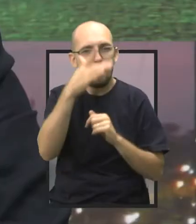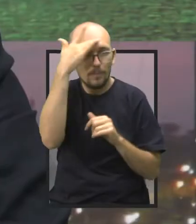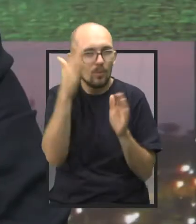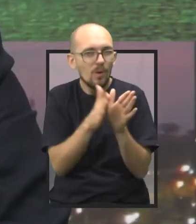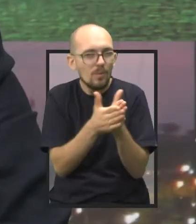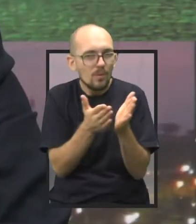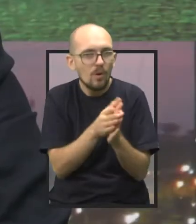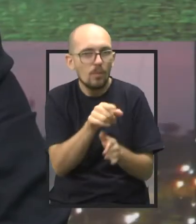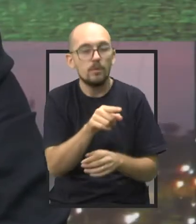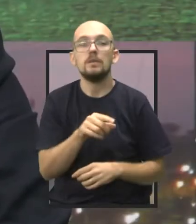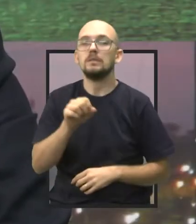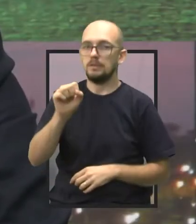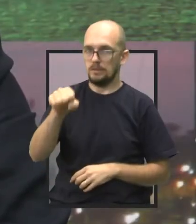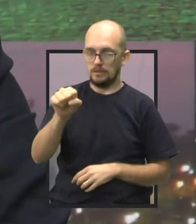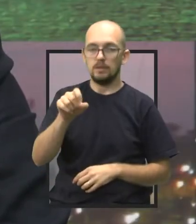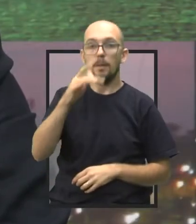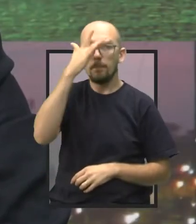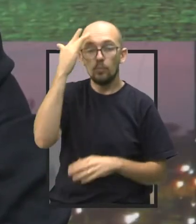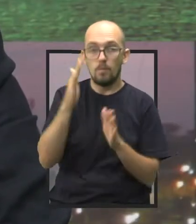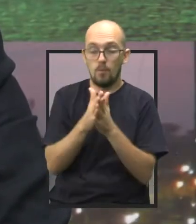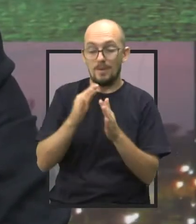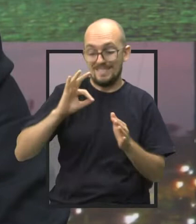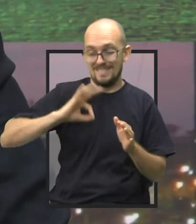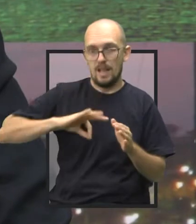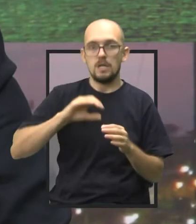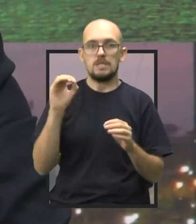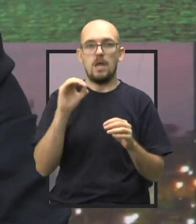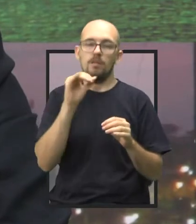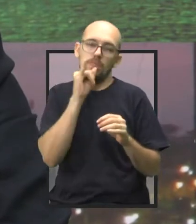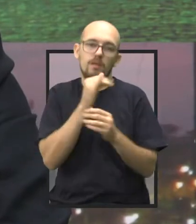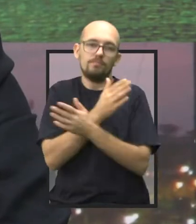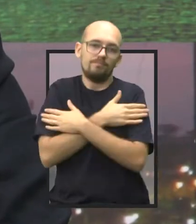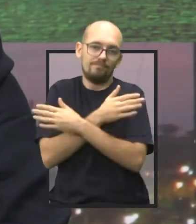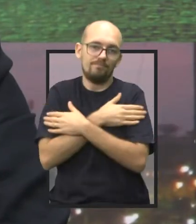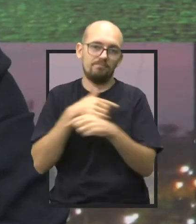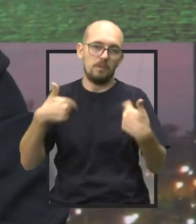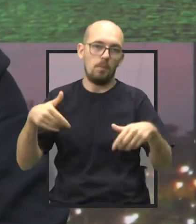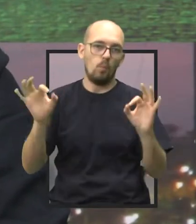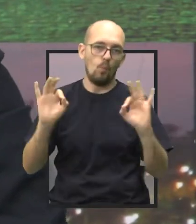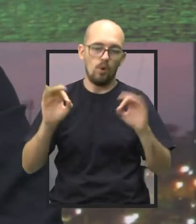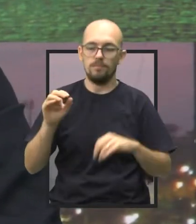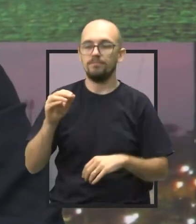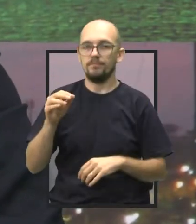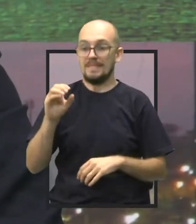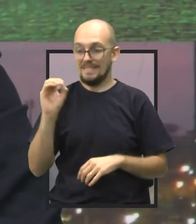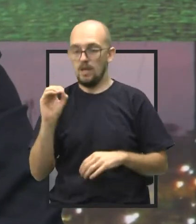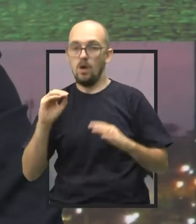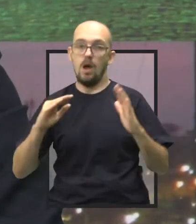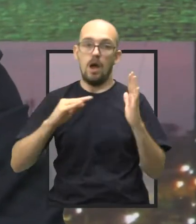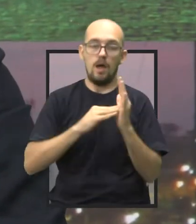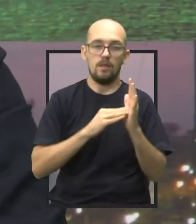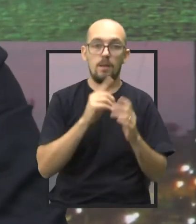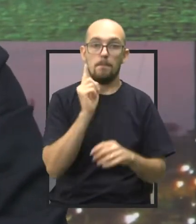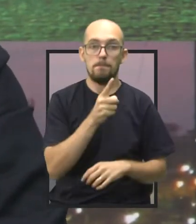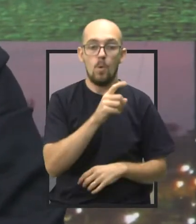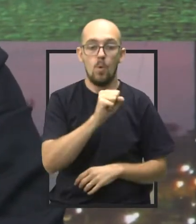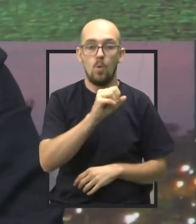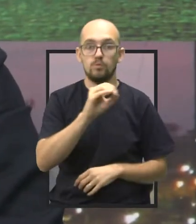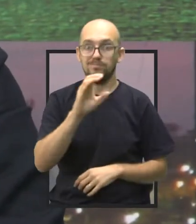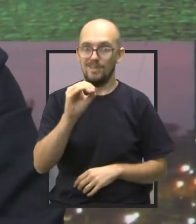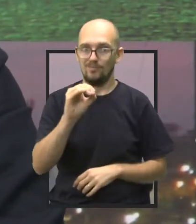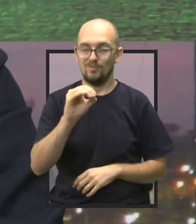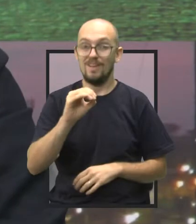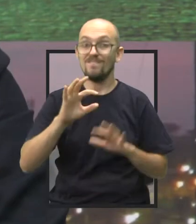Como eu lhe falei, é renda de zero, a pessoa que está desempregada, até R$ 1.800, renda familiar, né? Isso